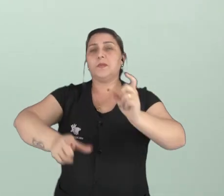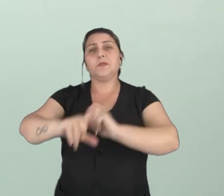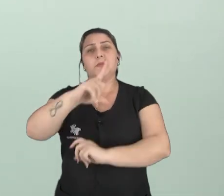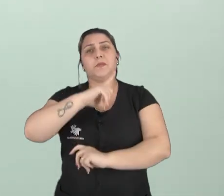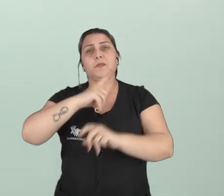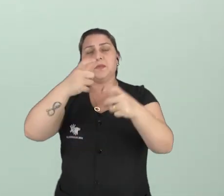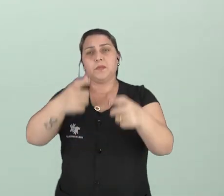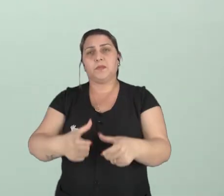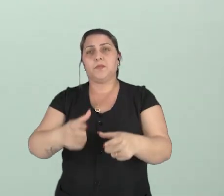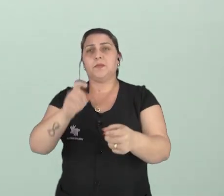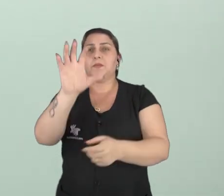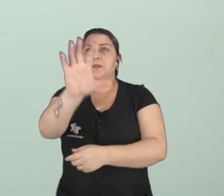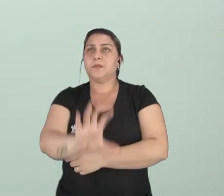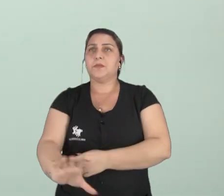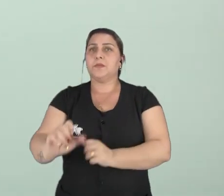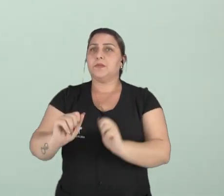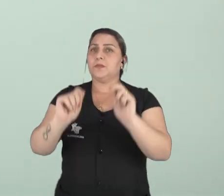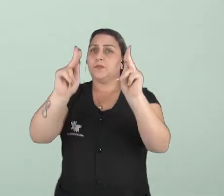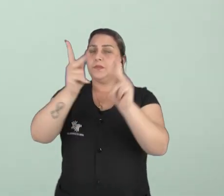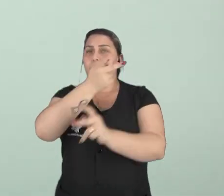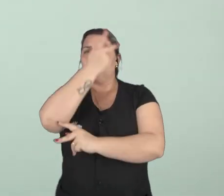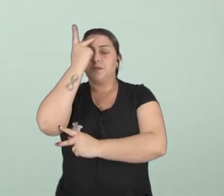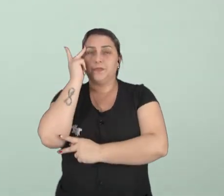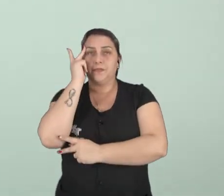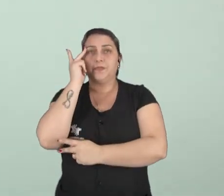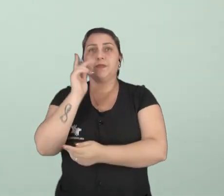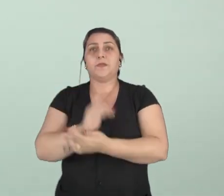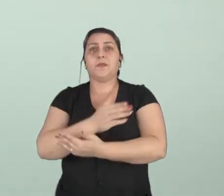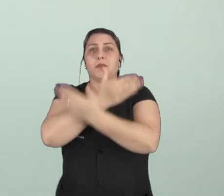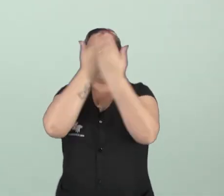poder local e regional, ok, pessoal? Então,